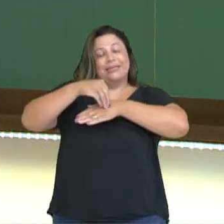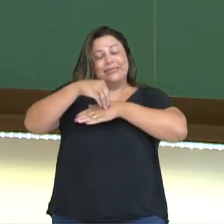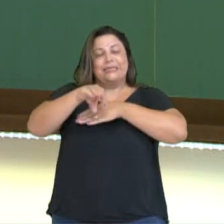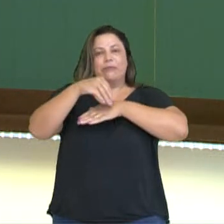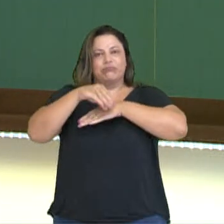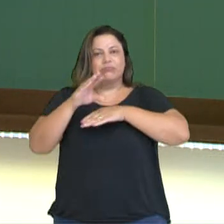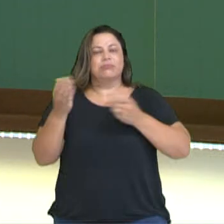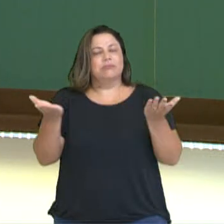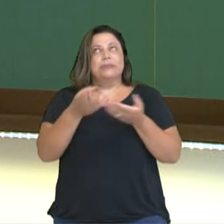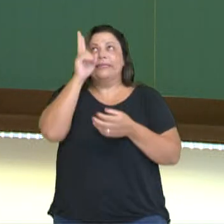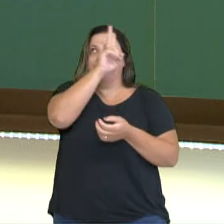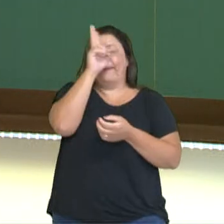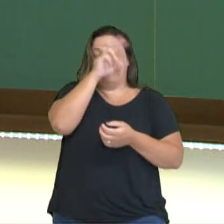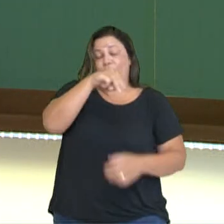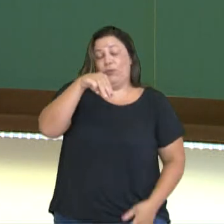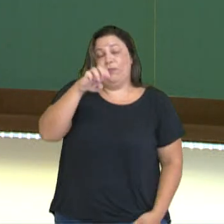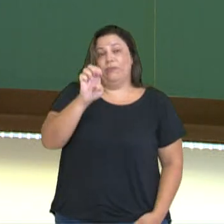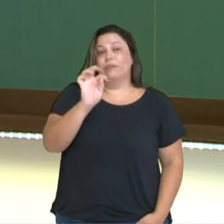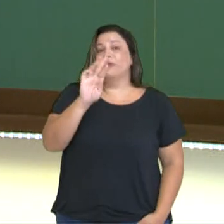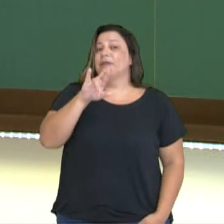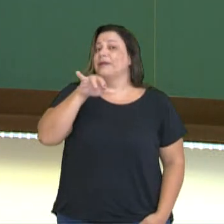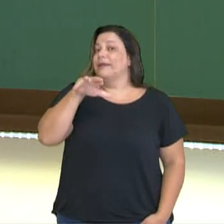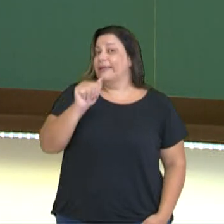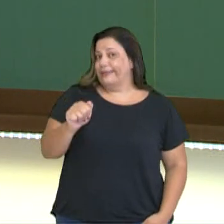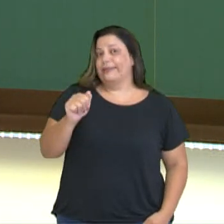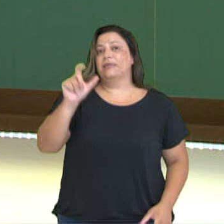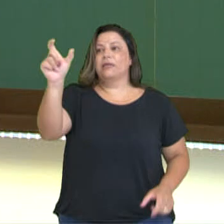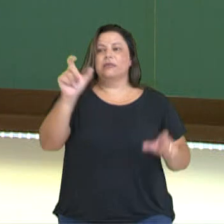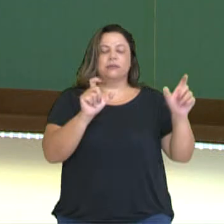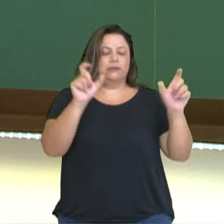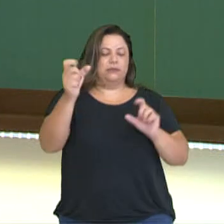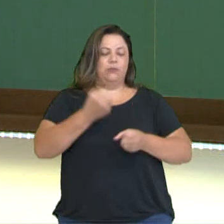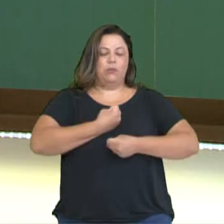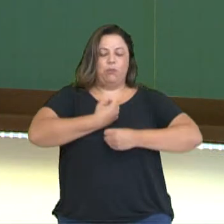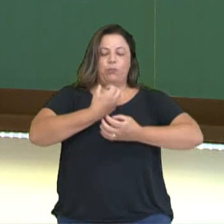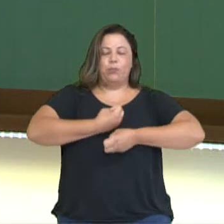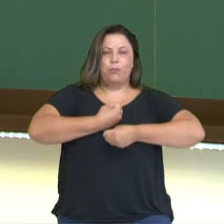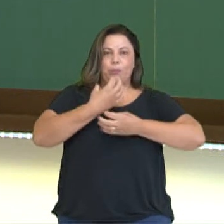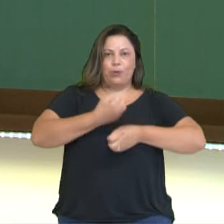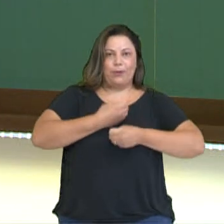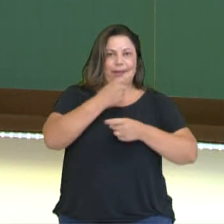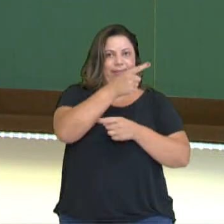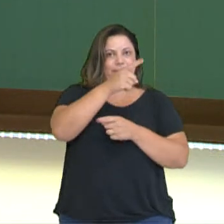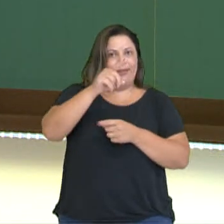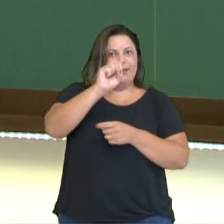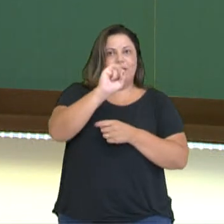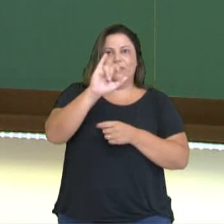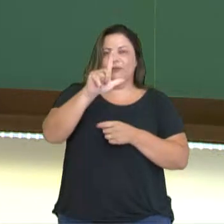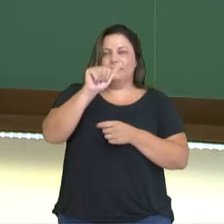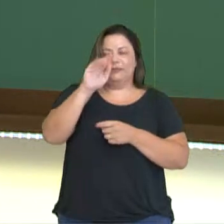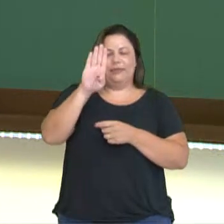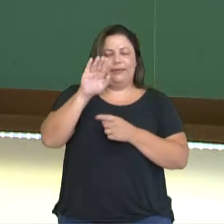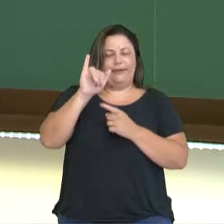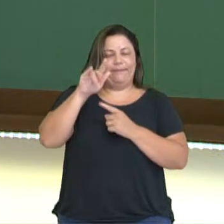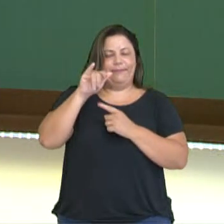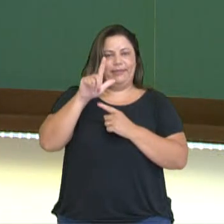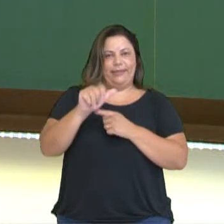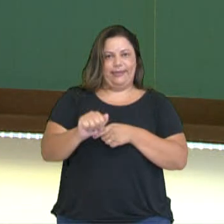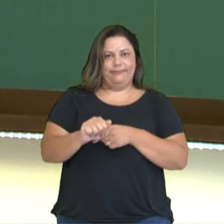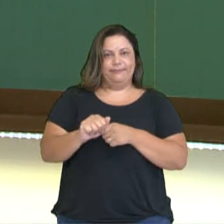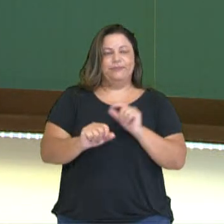que métrica é o número de sílabas poéticas, não é a silábica, não é a gráfica,